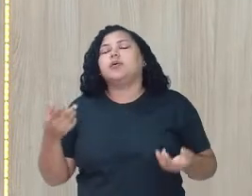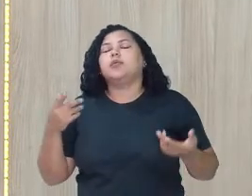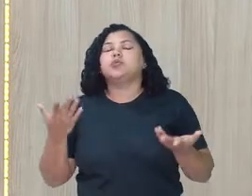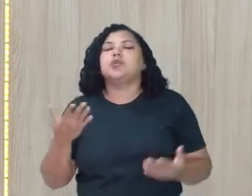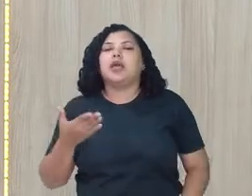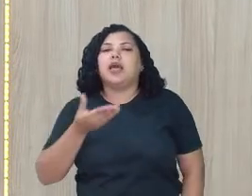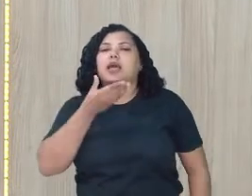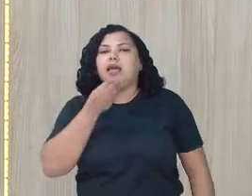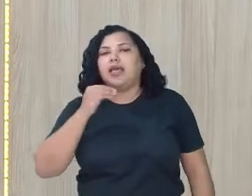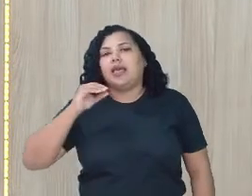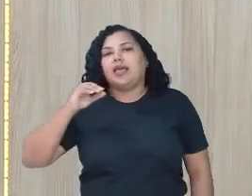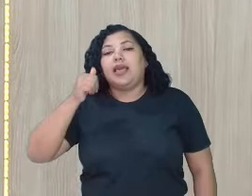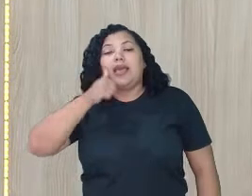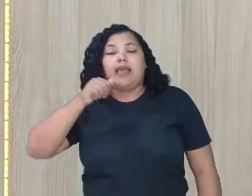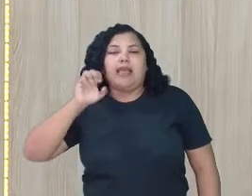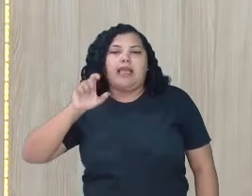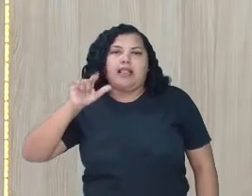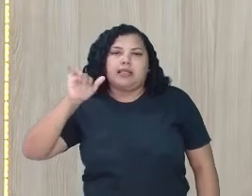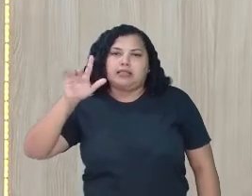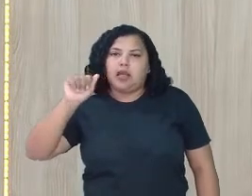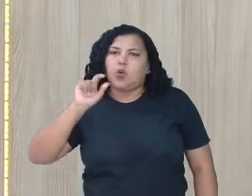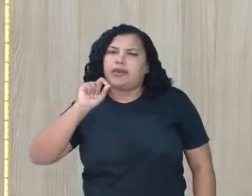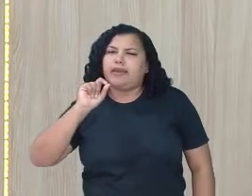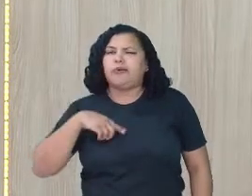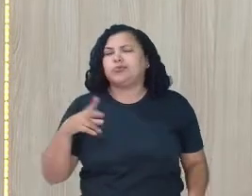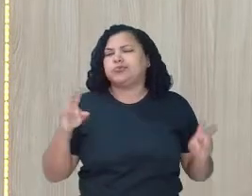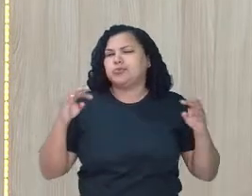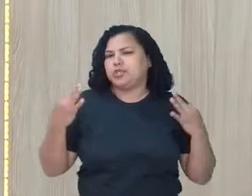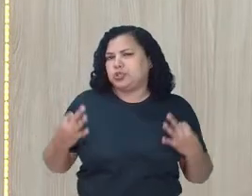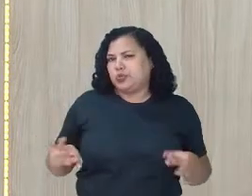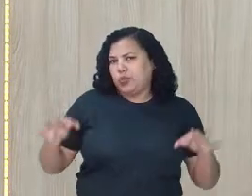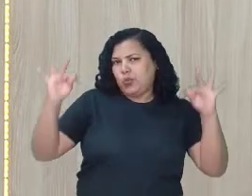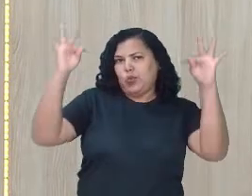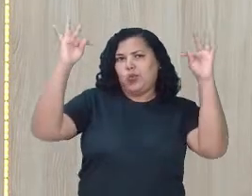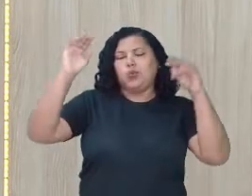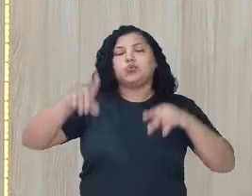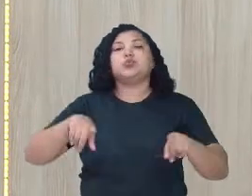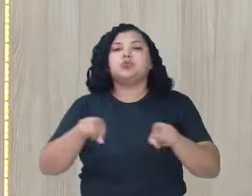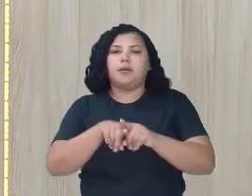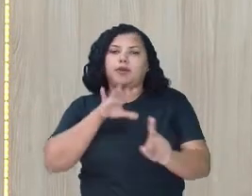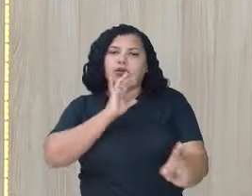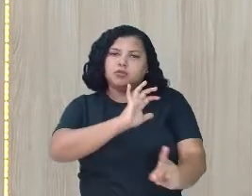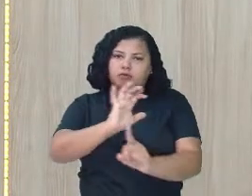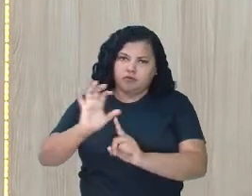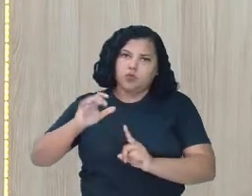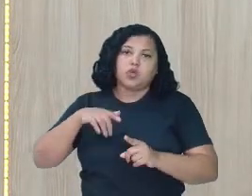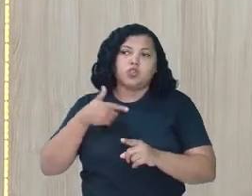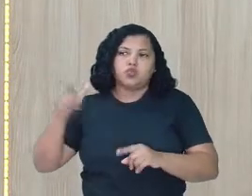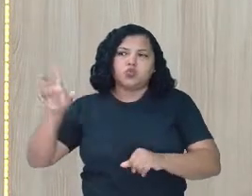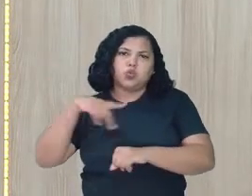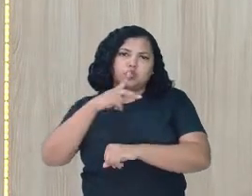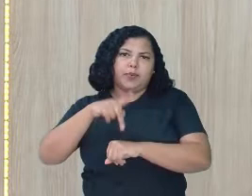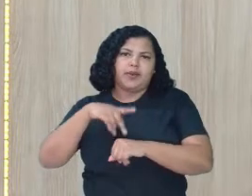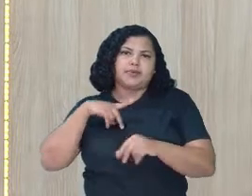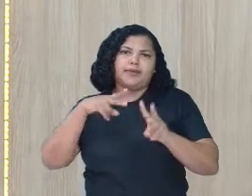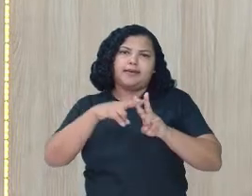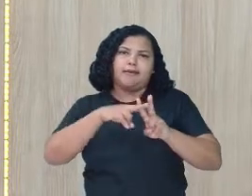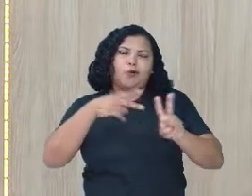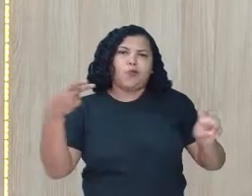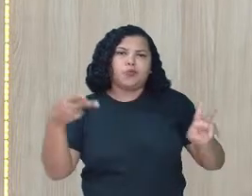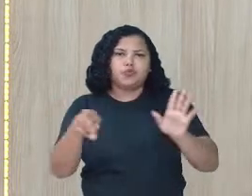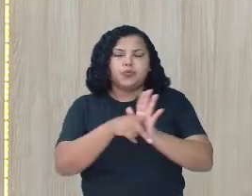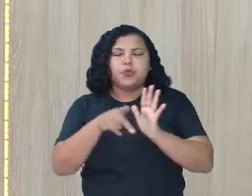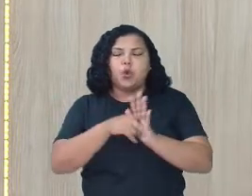Hélida, com a questão tecnológica, né, a gente viu também elementos da cultura popular, a gente vai ver isso